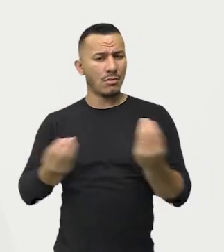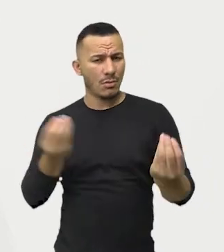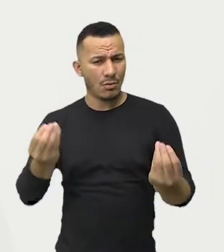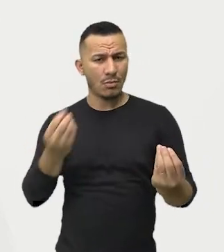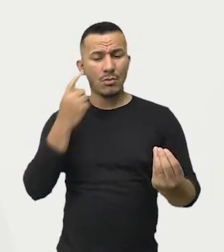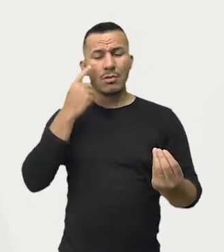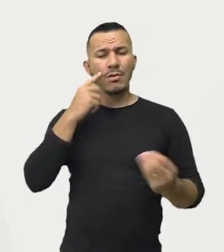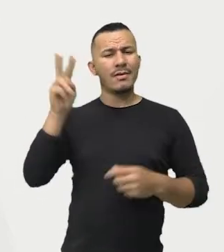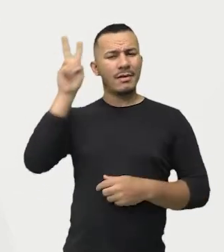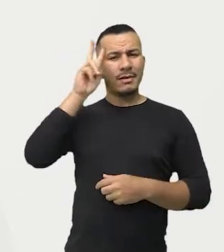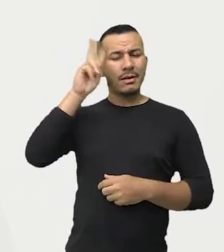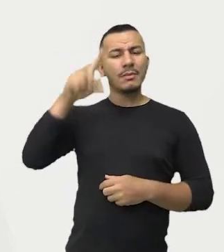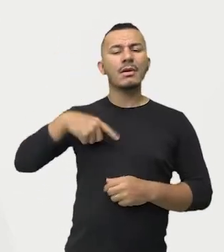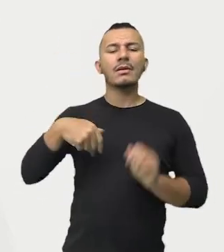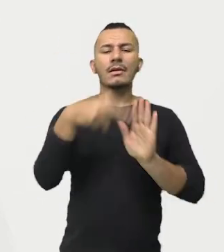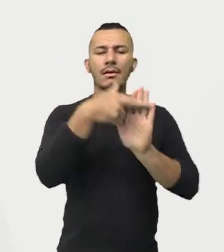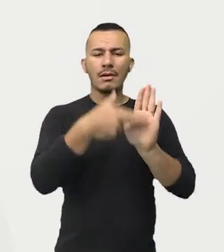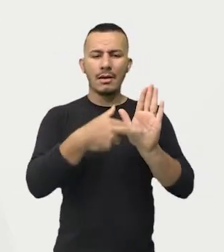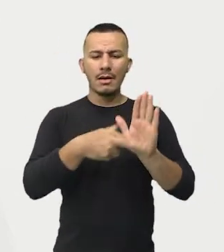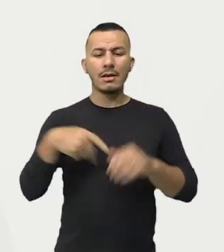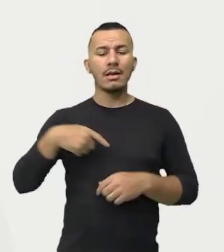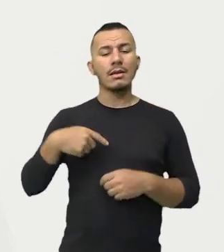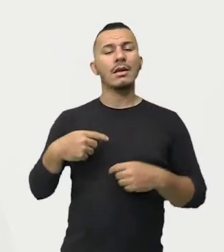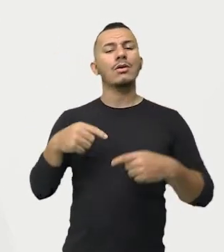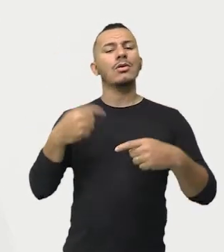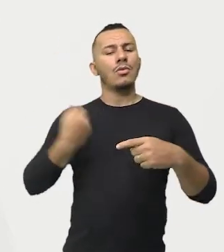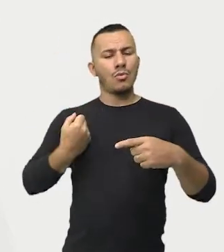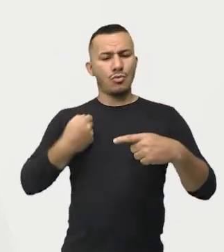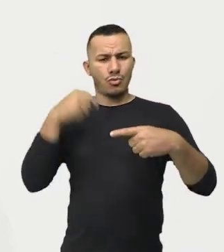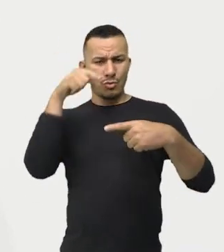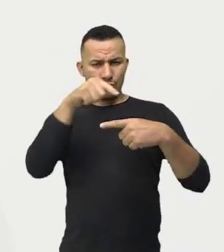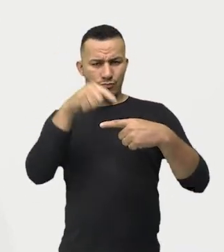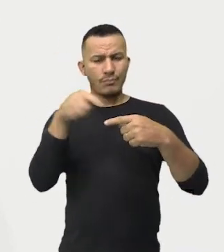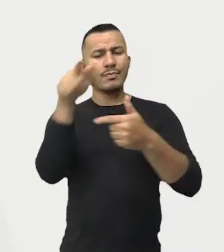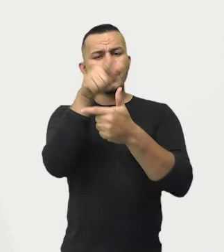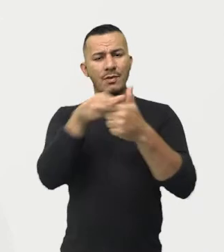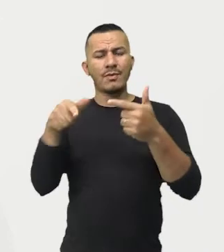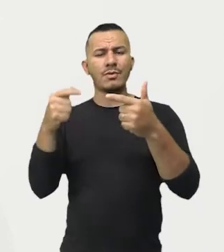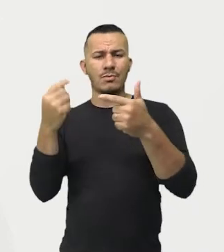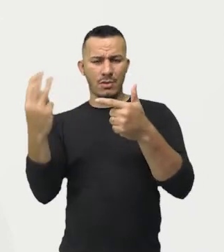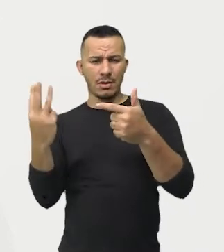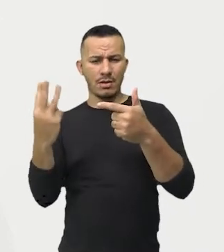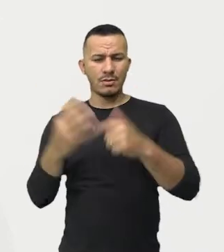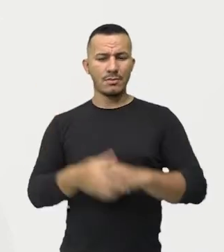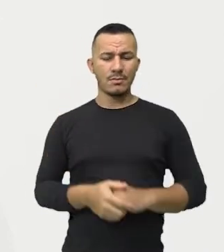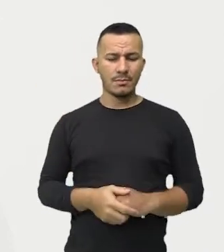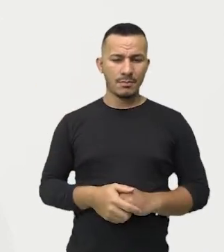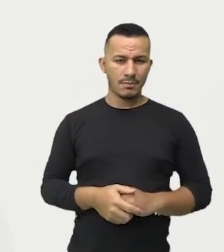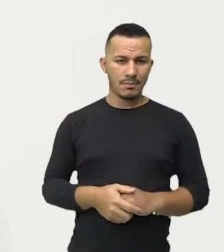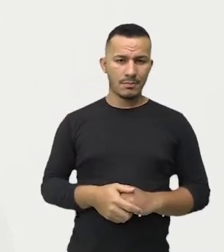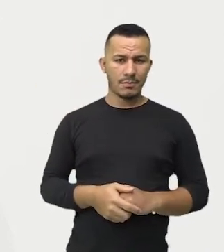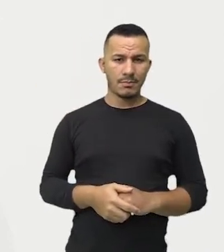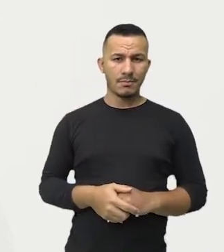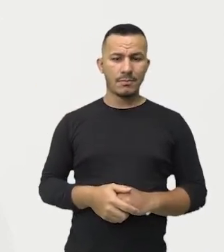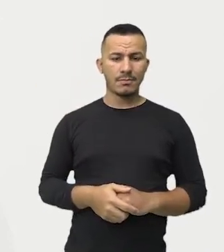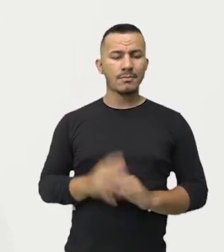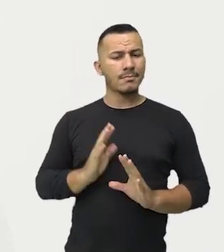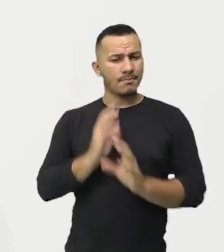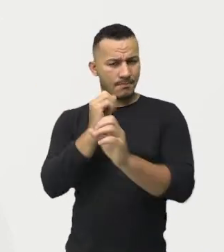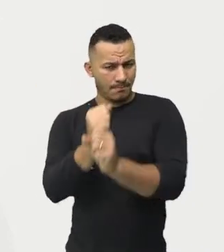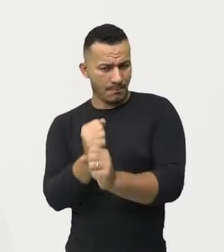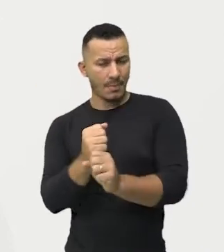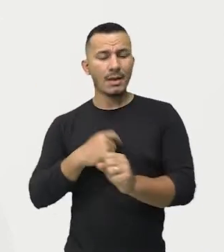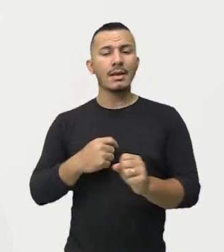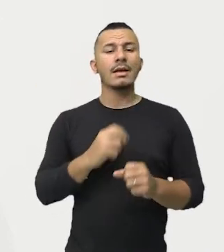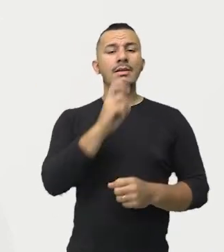mista, pega o numerador, divide pelo denominador, tá legal? E aí, fazendo essa conta, ficou